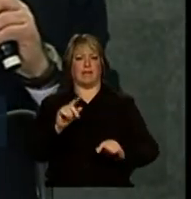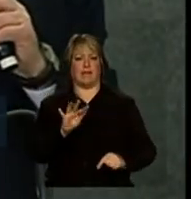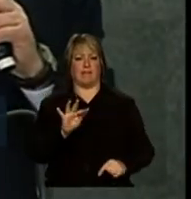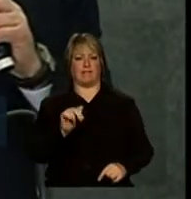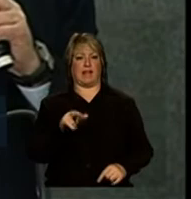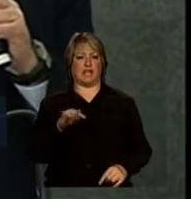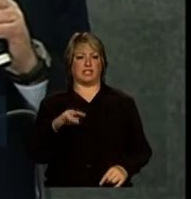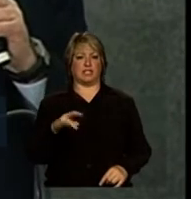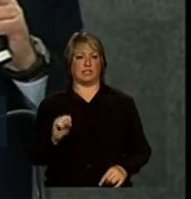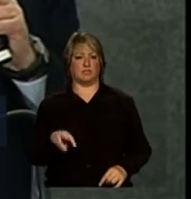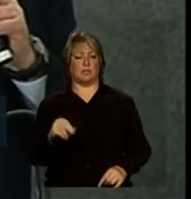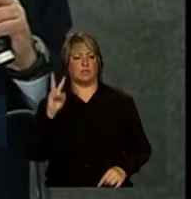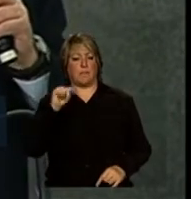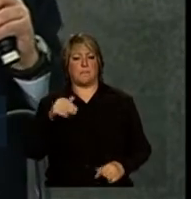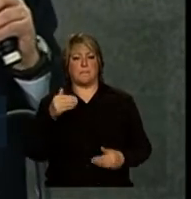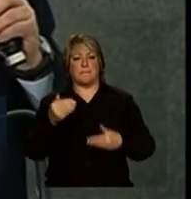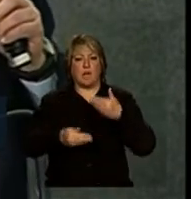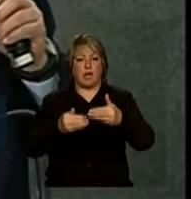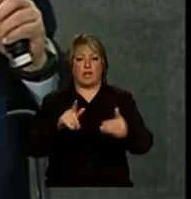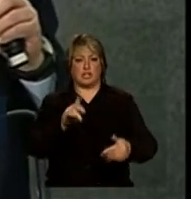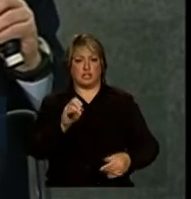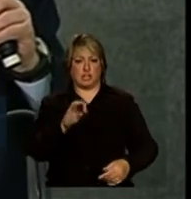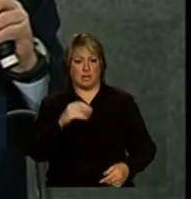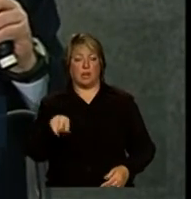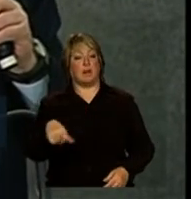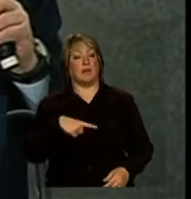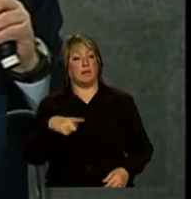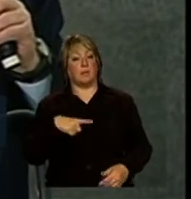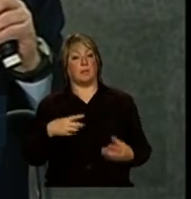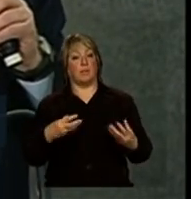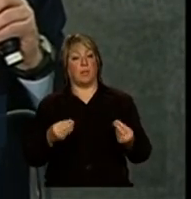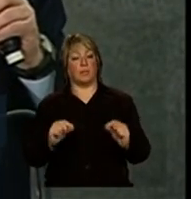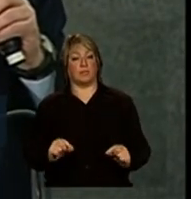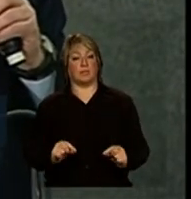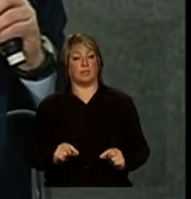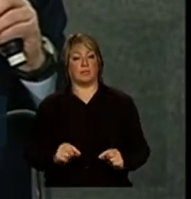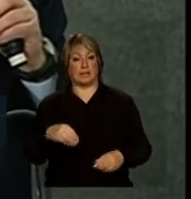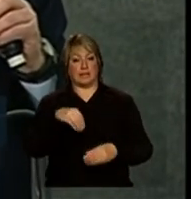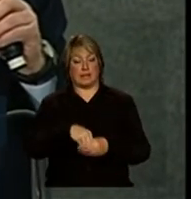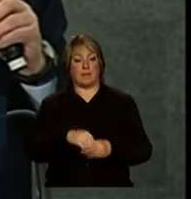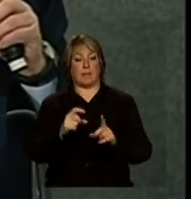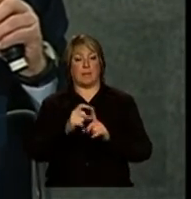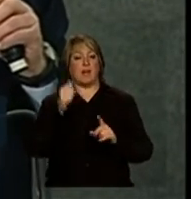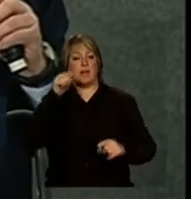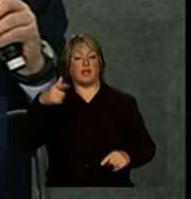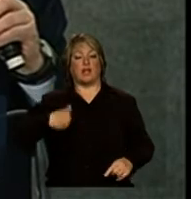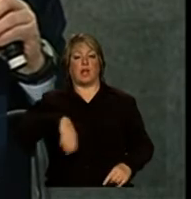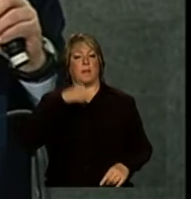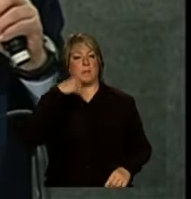gestão é muito dentro da palavra que é Nossa ei mister